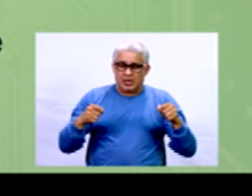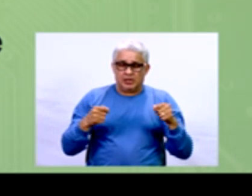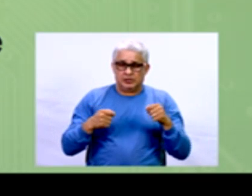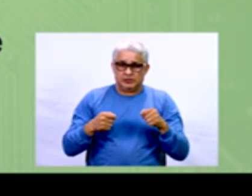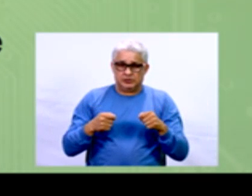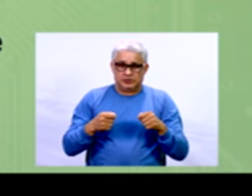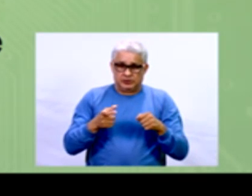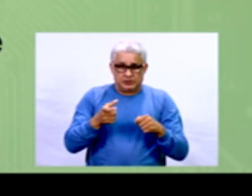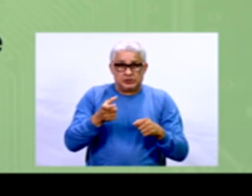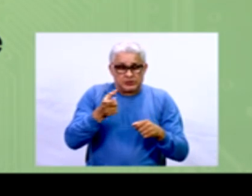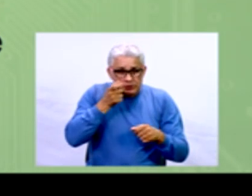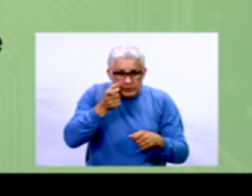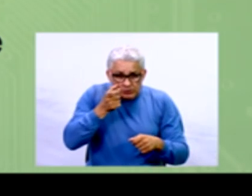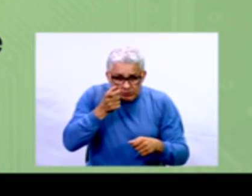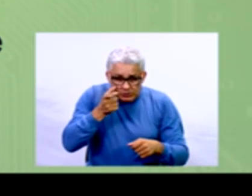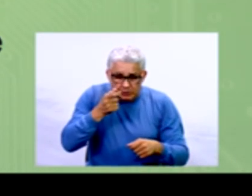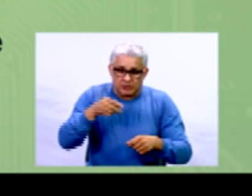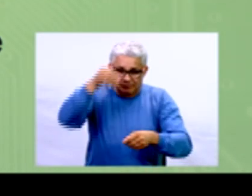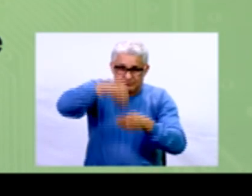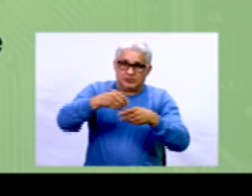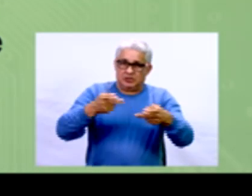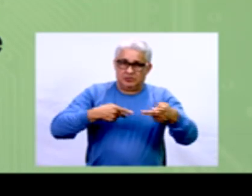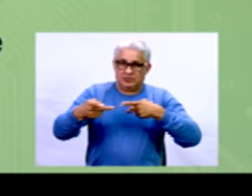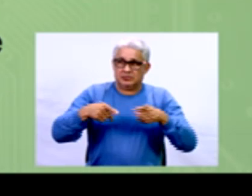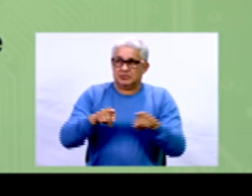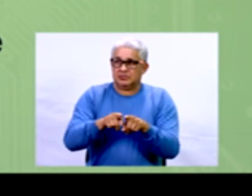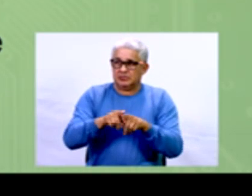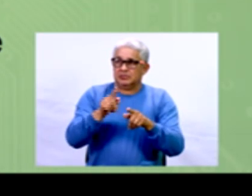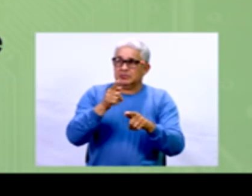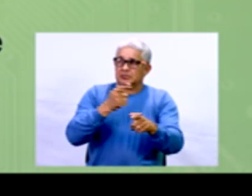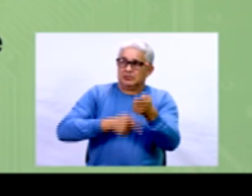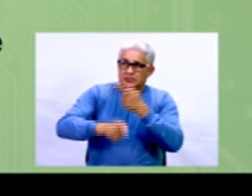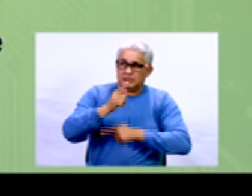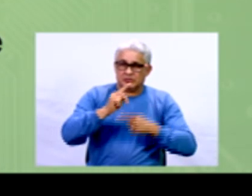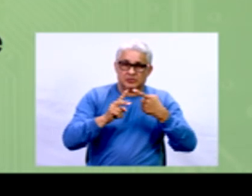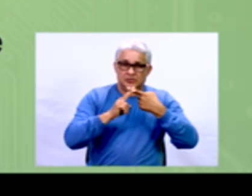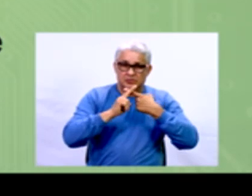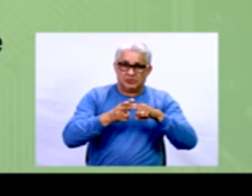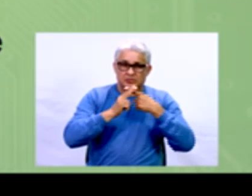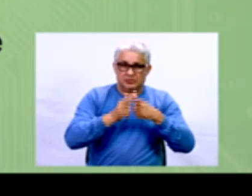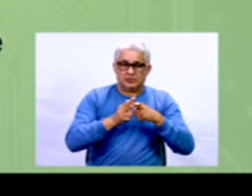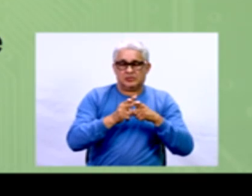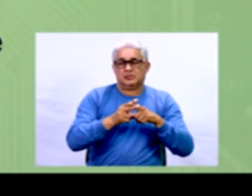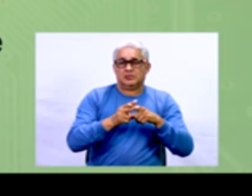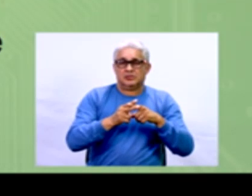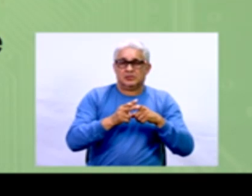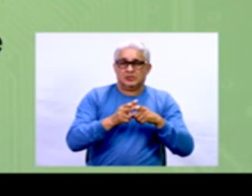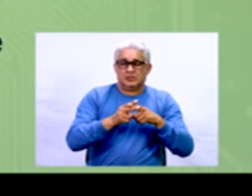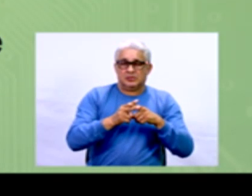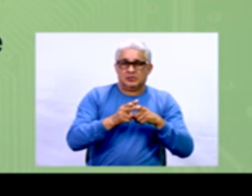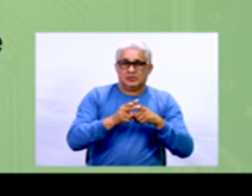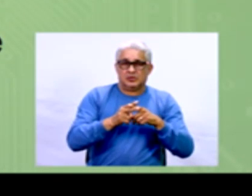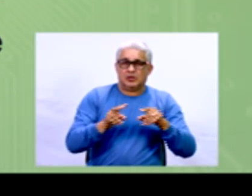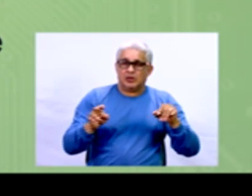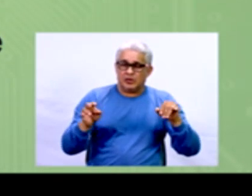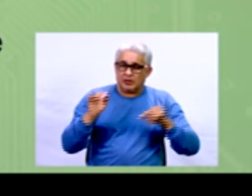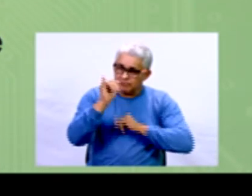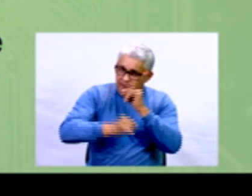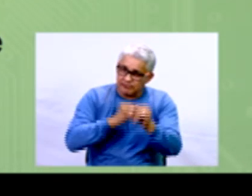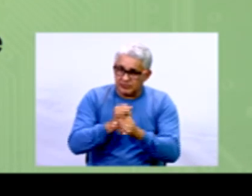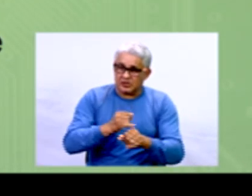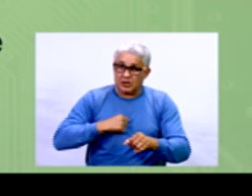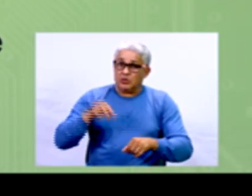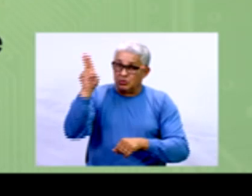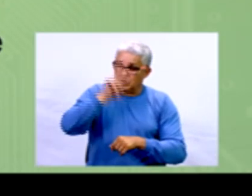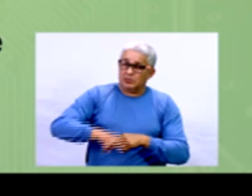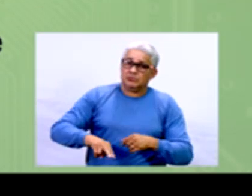da gestão desse projeto. O gerenciamento de ferramentas digitais, eu vou utilizar muitos aplicativos,